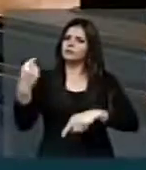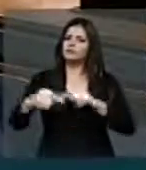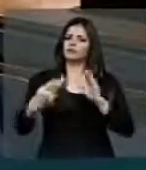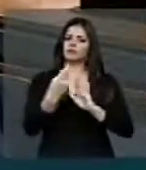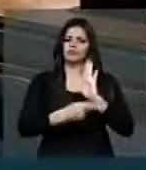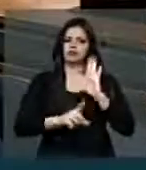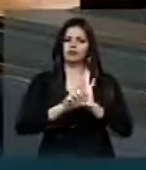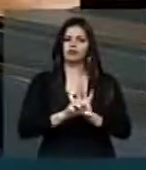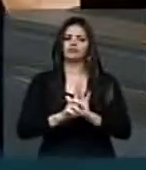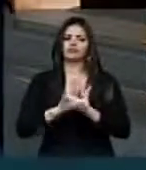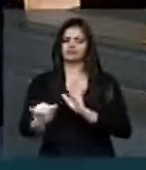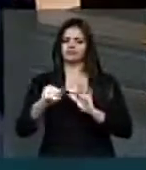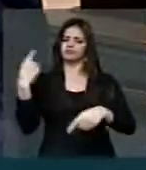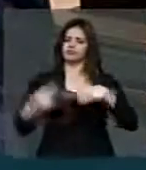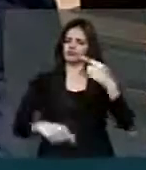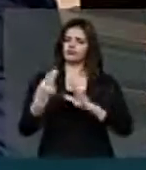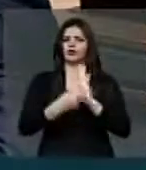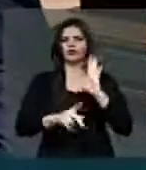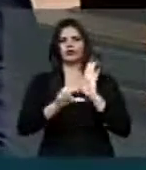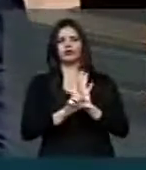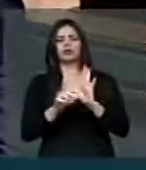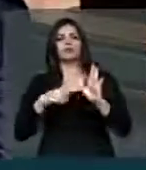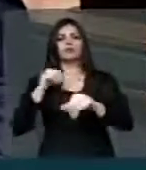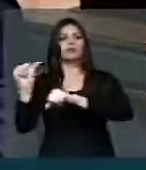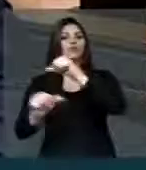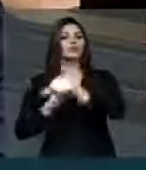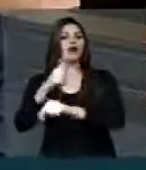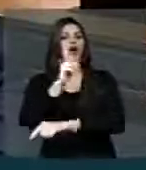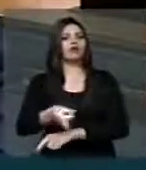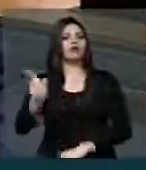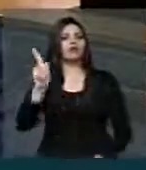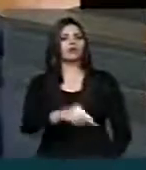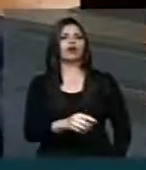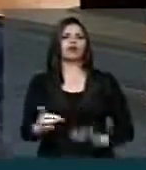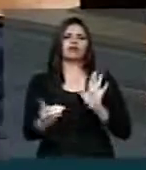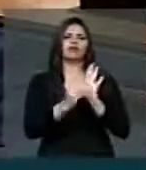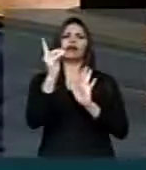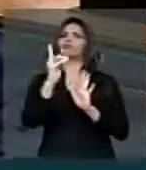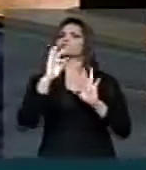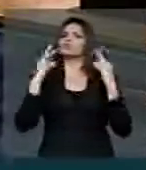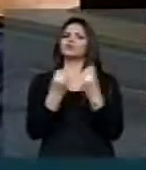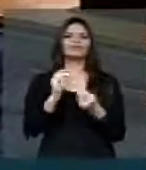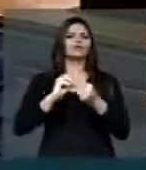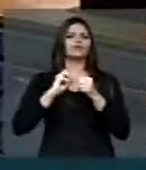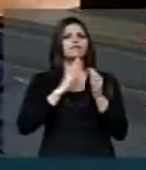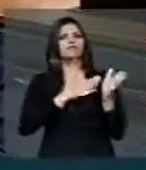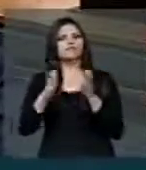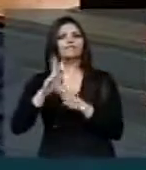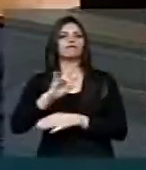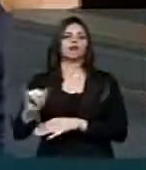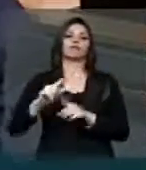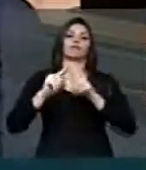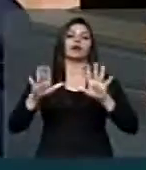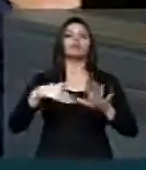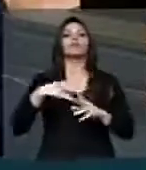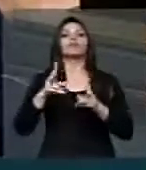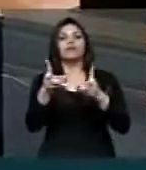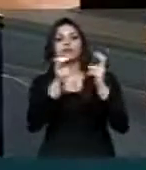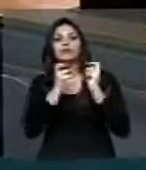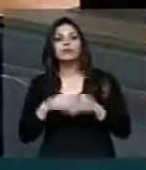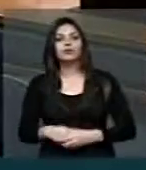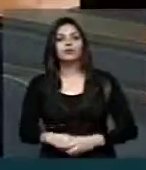PLs, um projeto de lei para anular, decreto legislativo, vamos fazer isso tudo. Mas vejam vocês, então